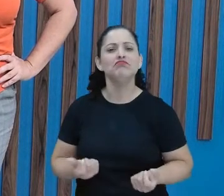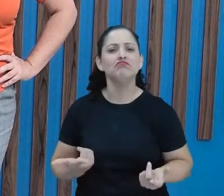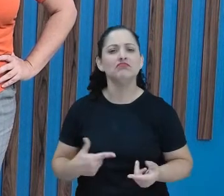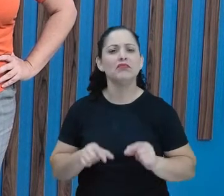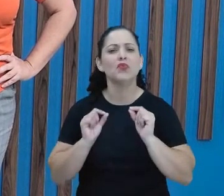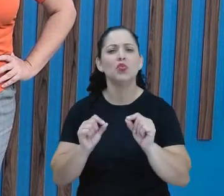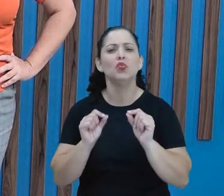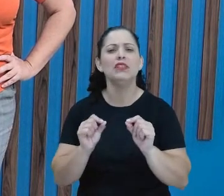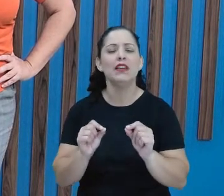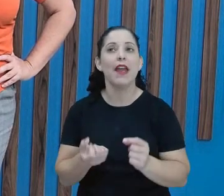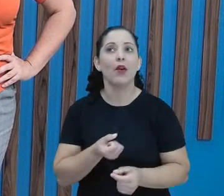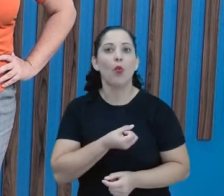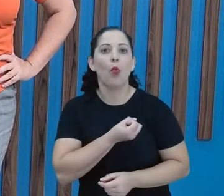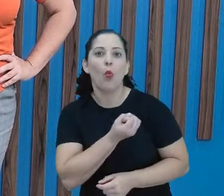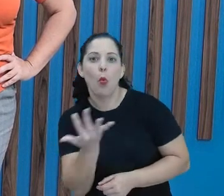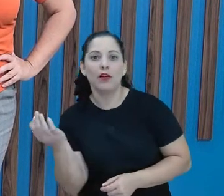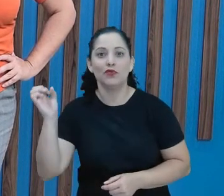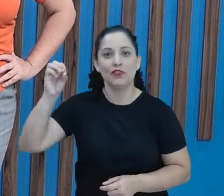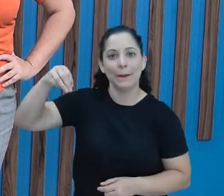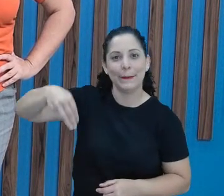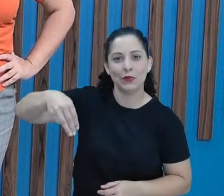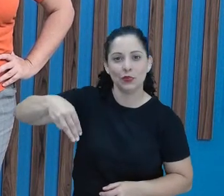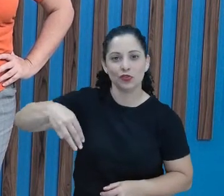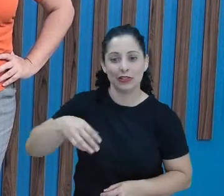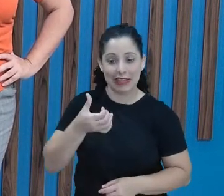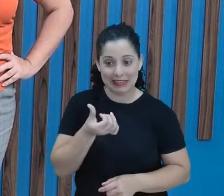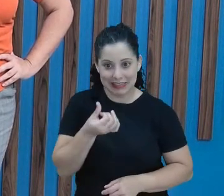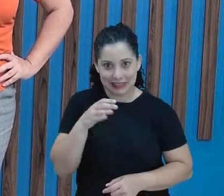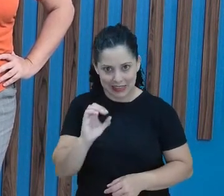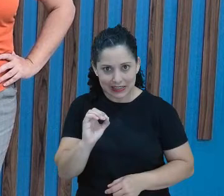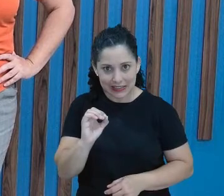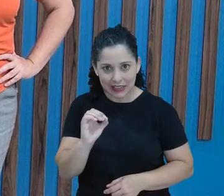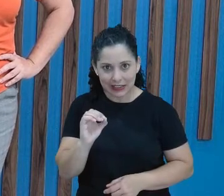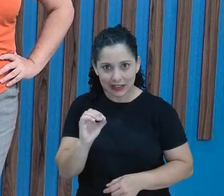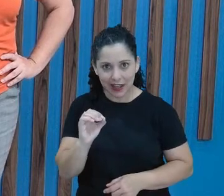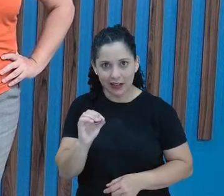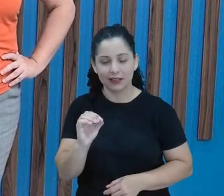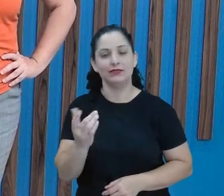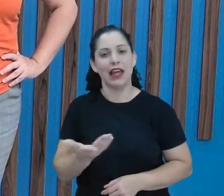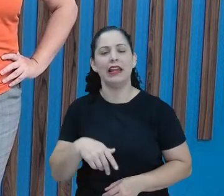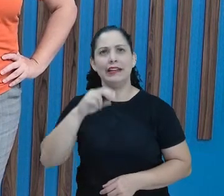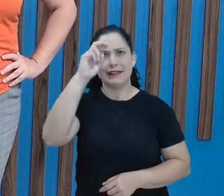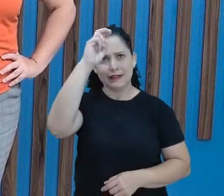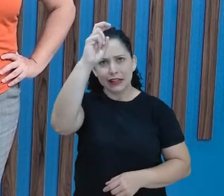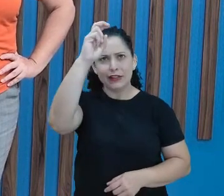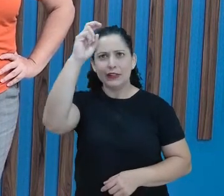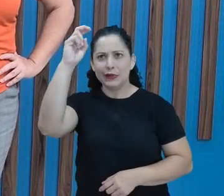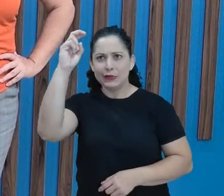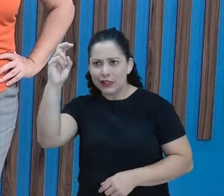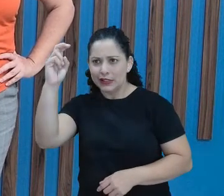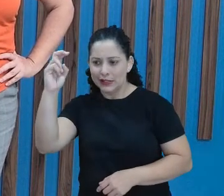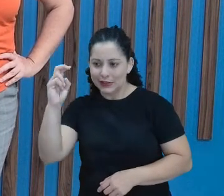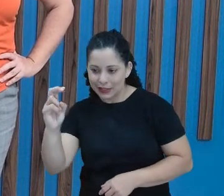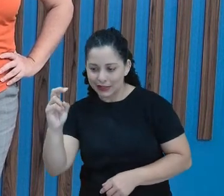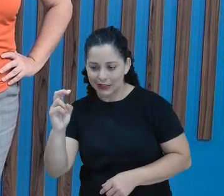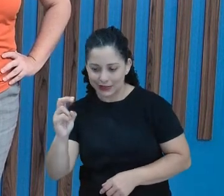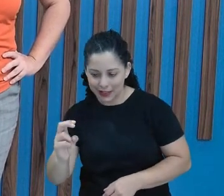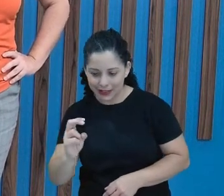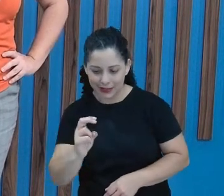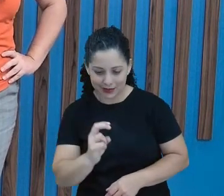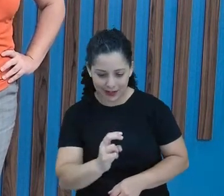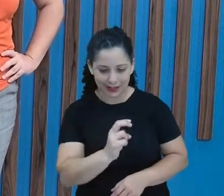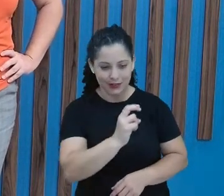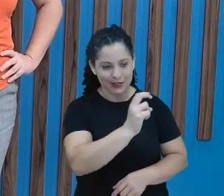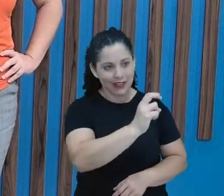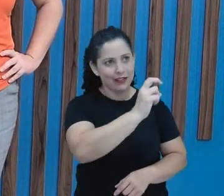Uma hora vale a 60 minutos. Lembra lá do 5 e 5 nós contamos que